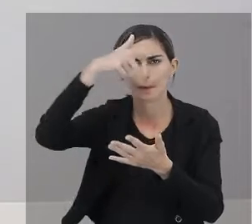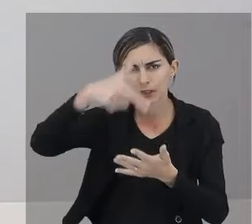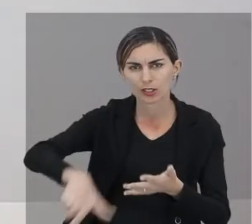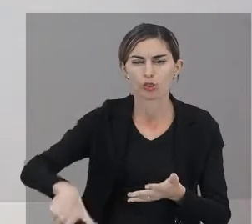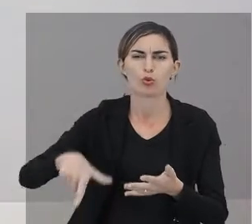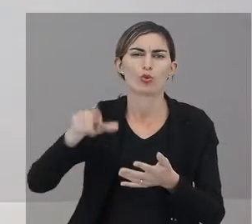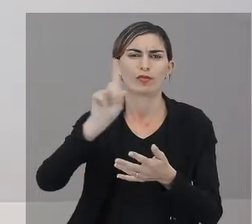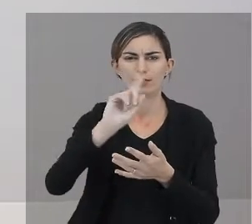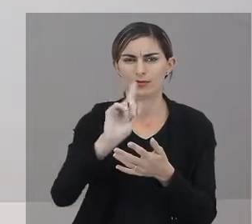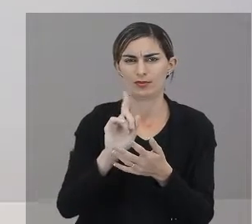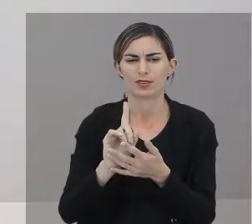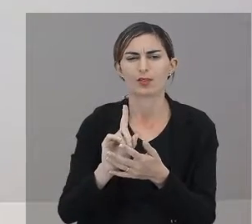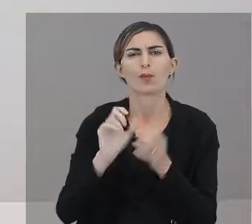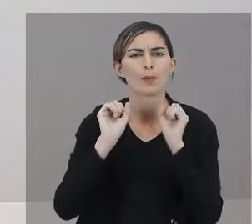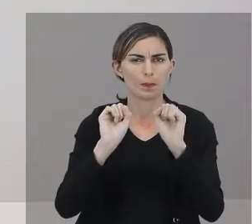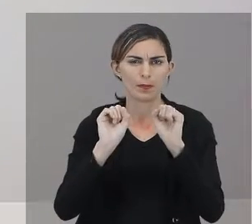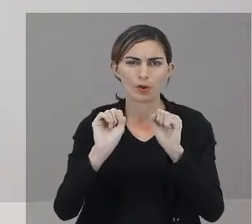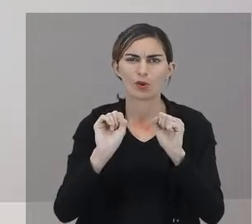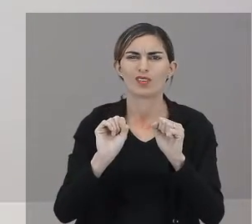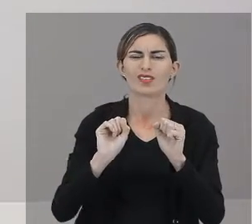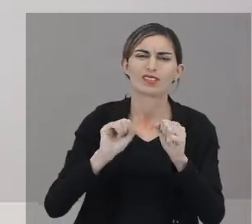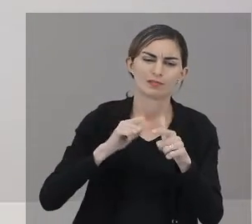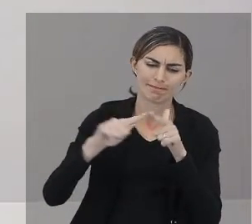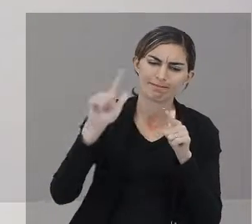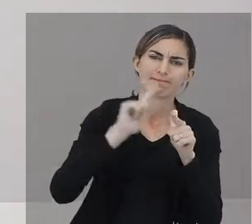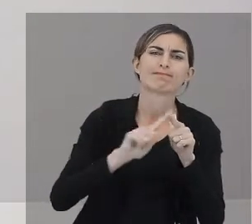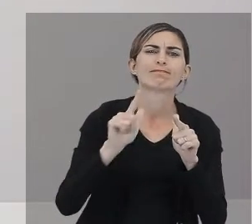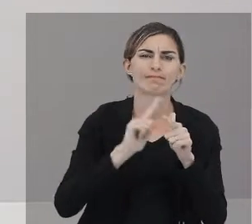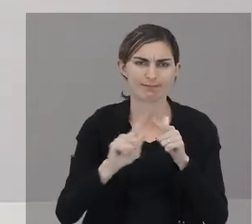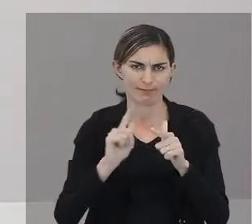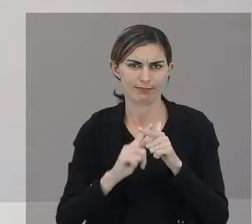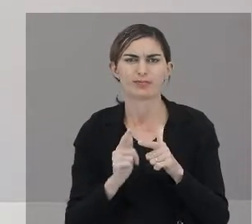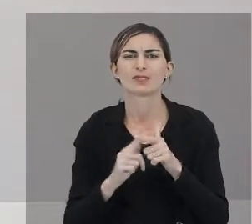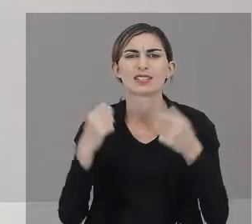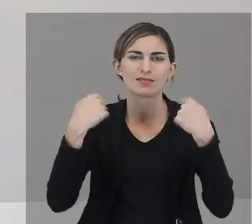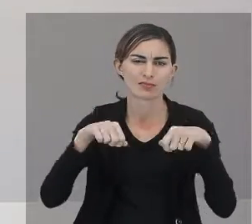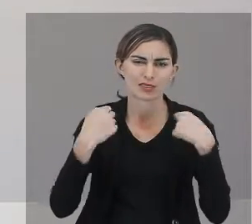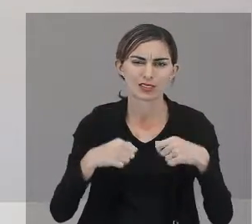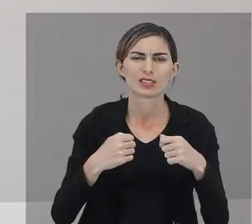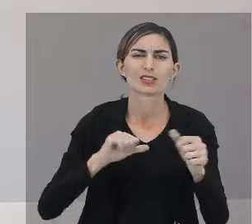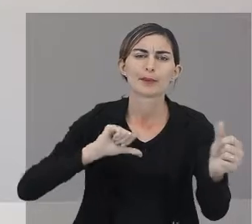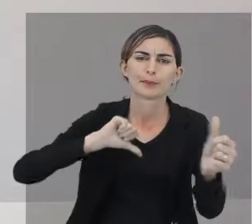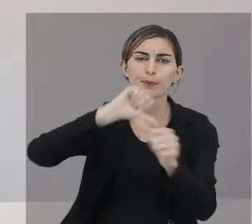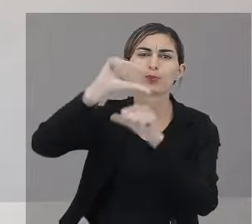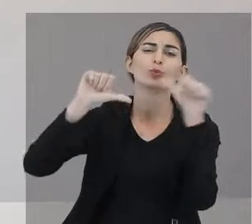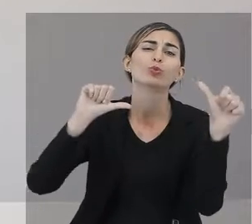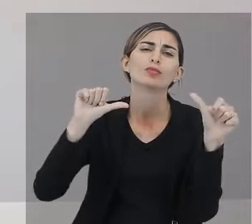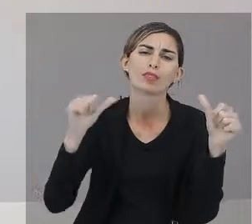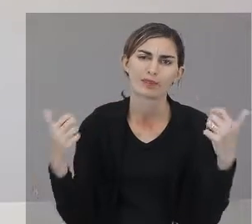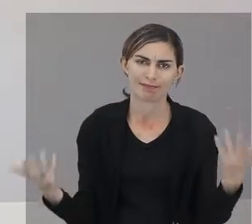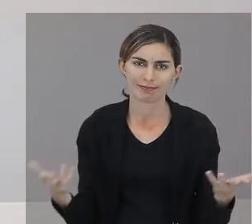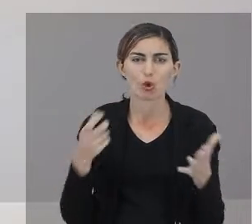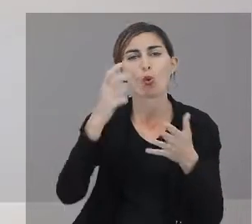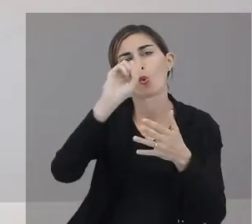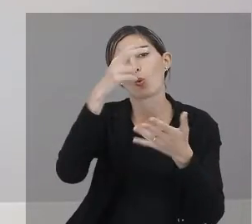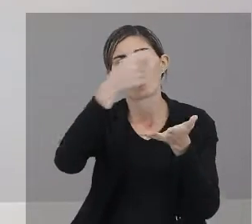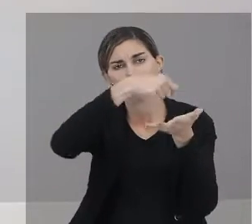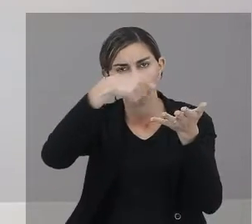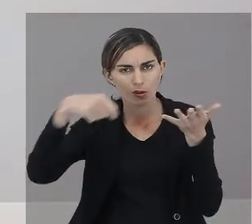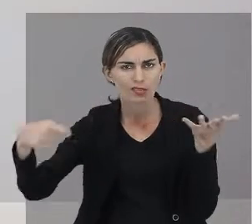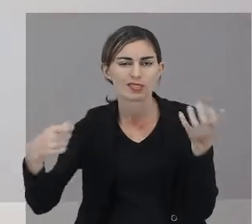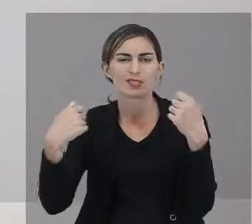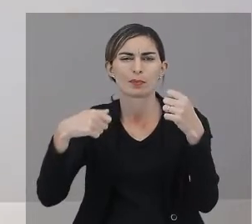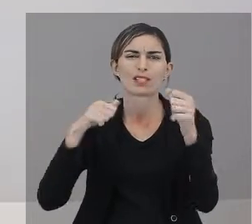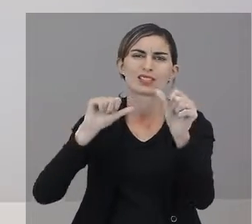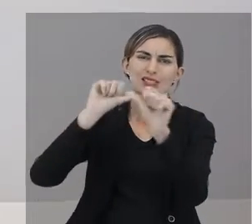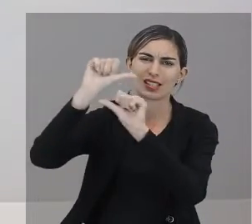uma parte do algoritmo. Isso pode nos dar muito problema, porque se precisarmos alterar, modificar ou corrigir,